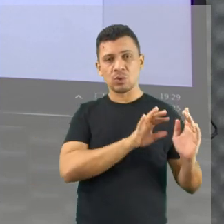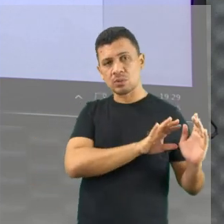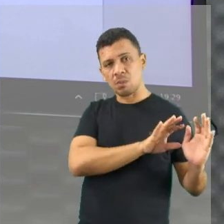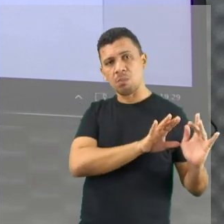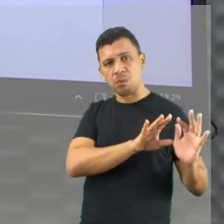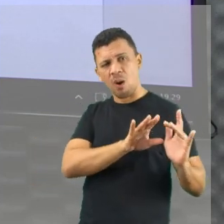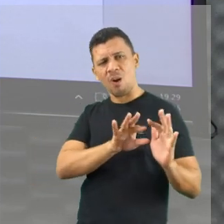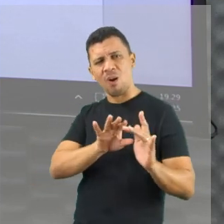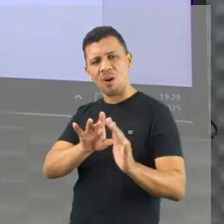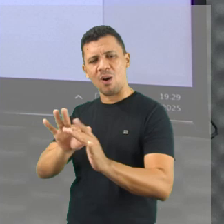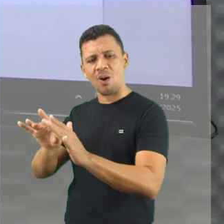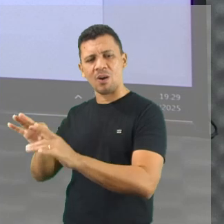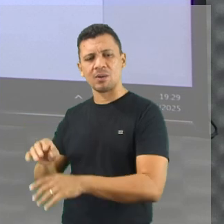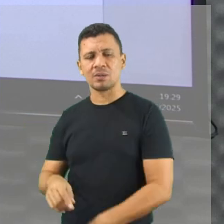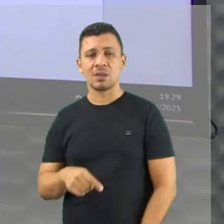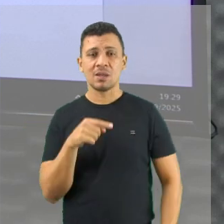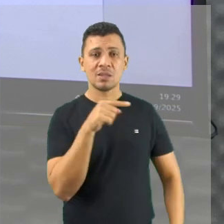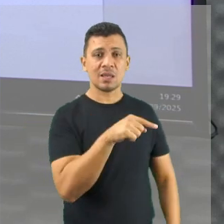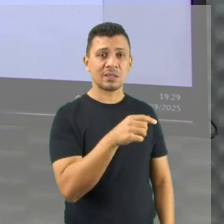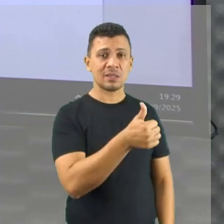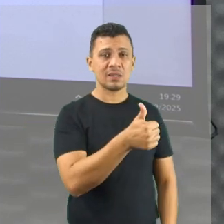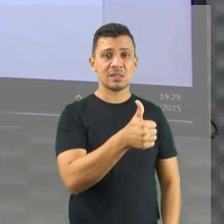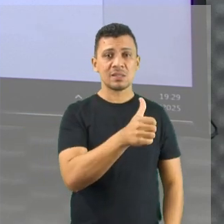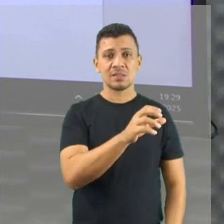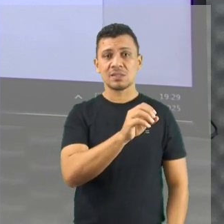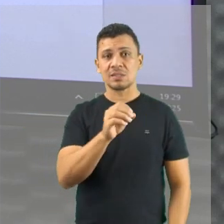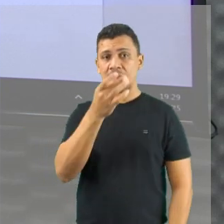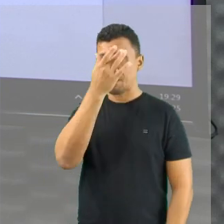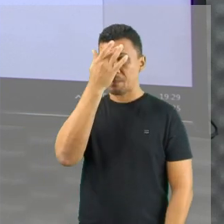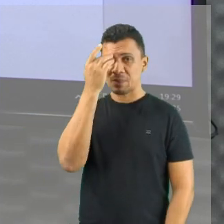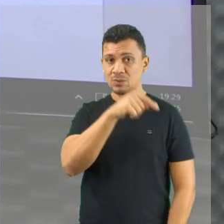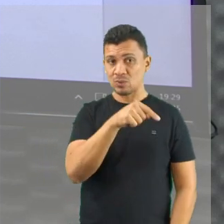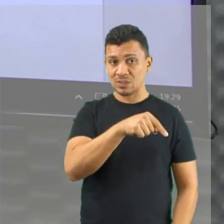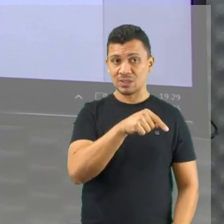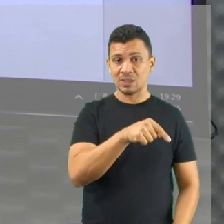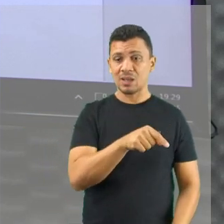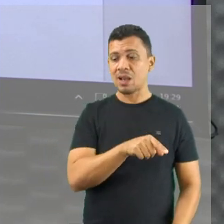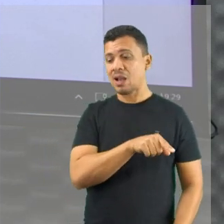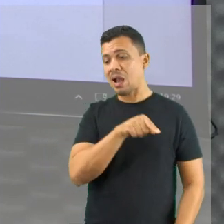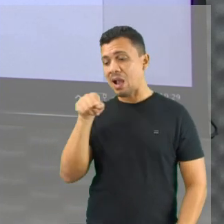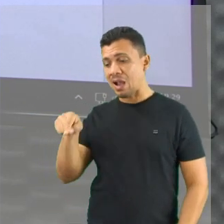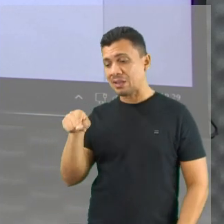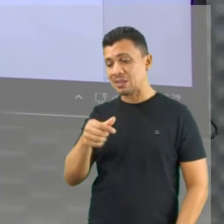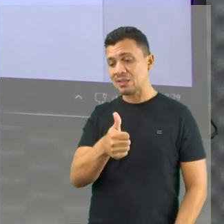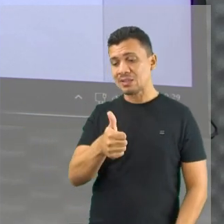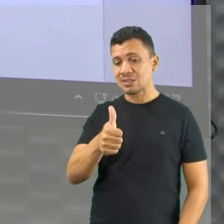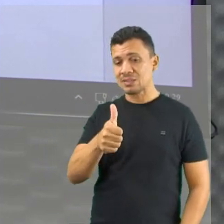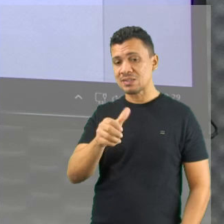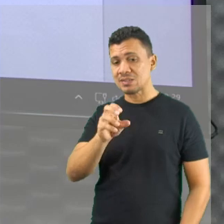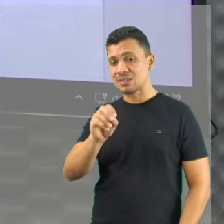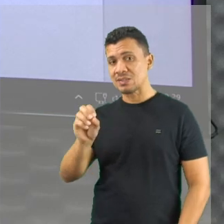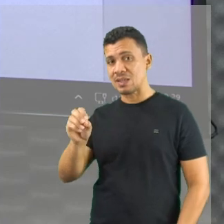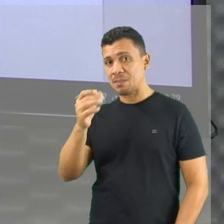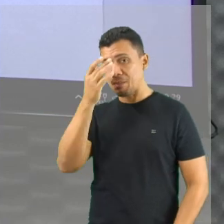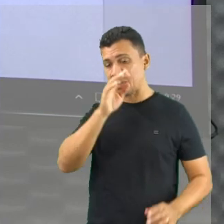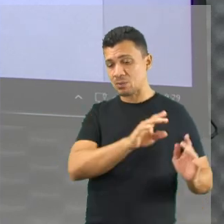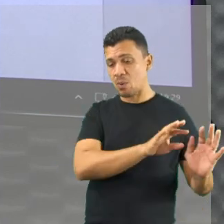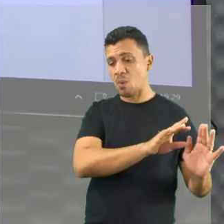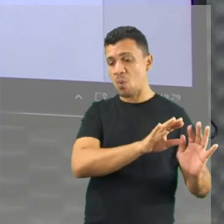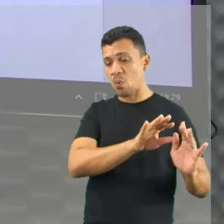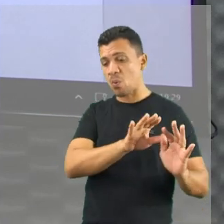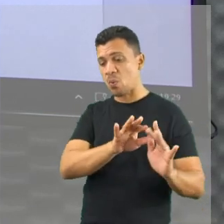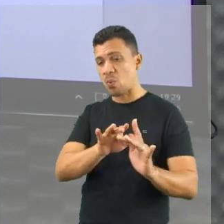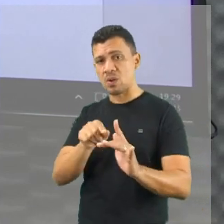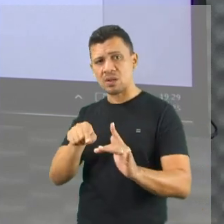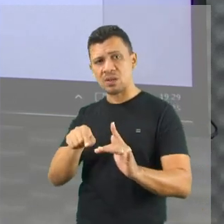saindo daqui 100 pessoas. Vai passar 100 pessoas por aqui. Quando chegar nesse ponto, tem outro caminho para essas 100